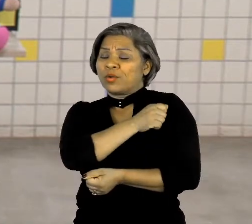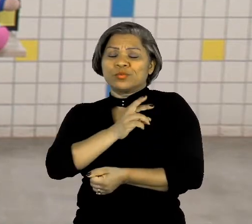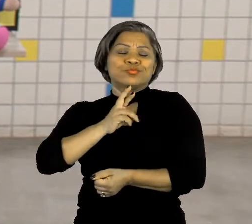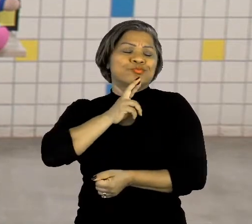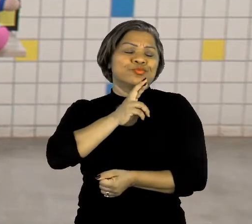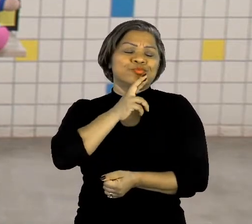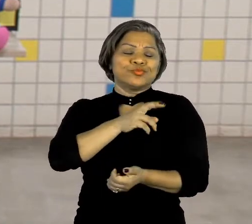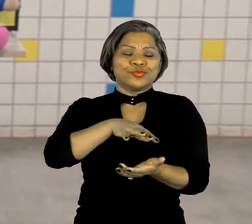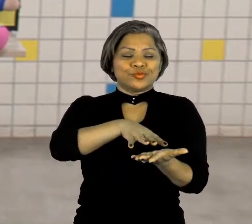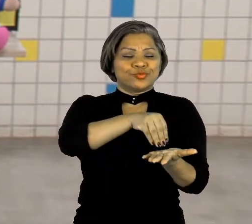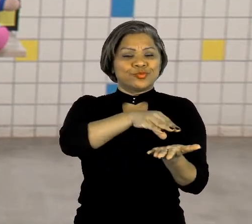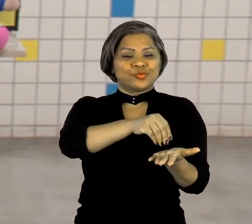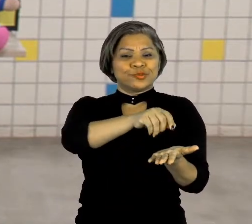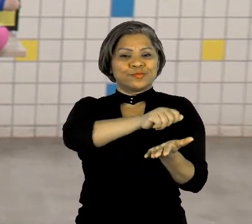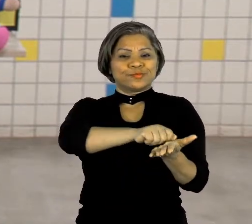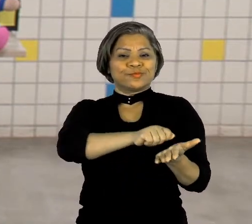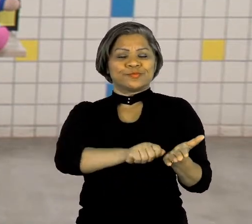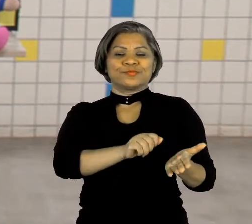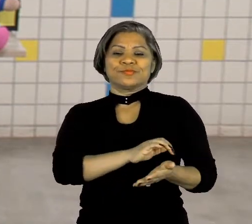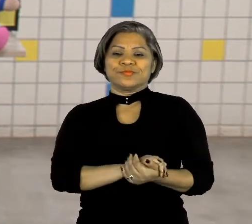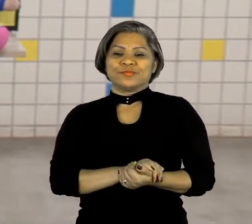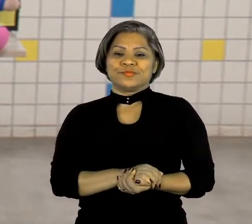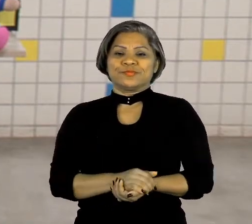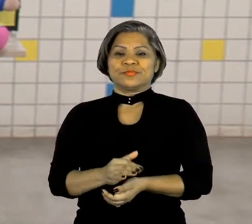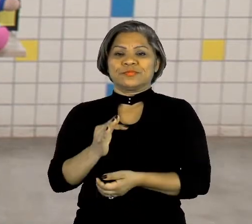no caderno e responder.